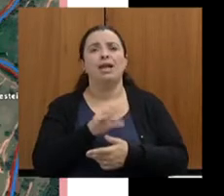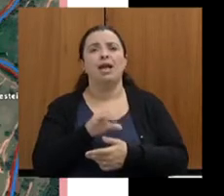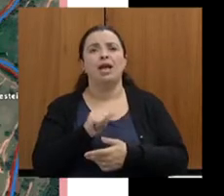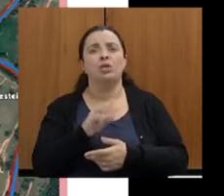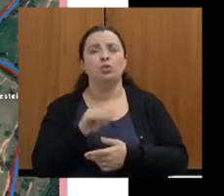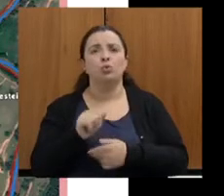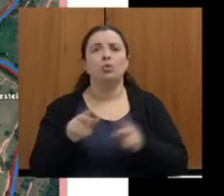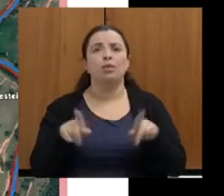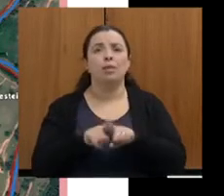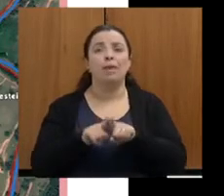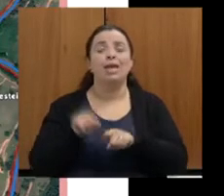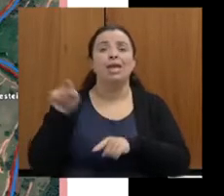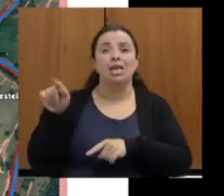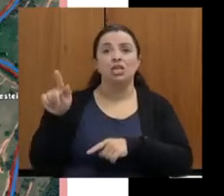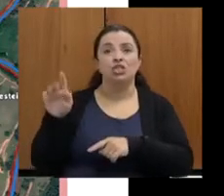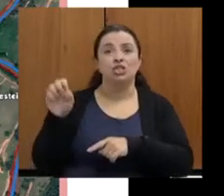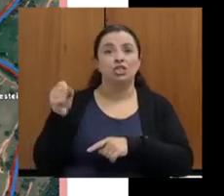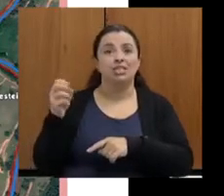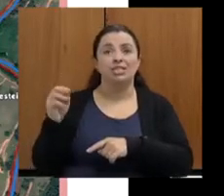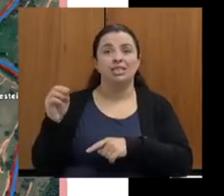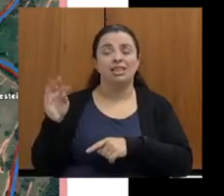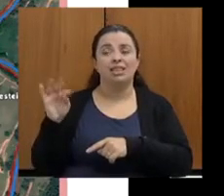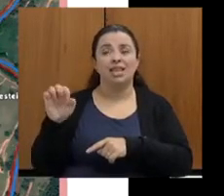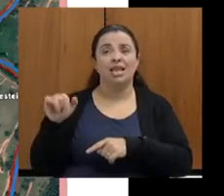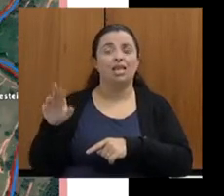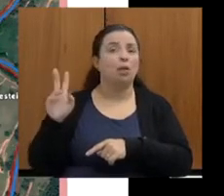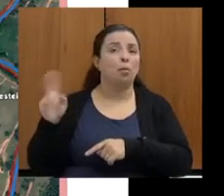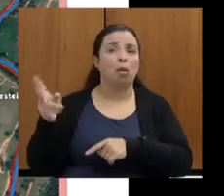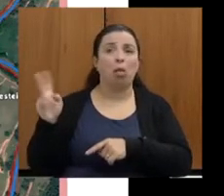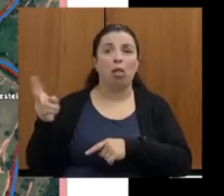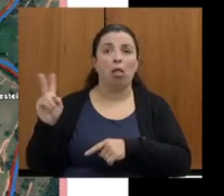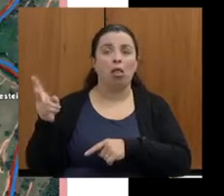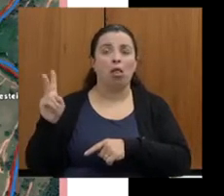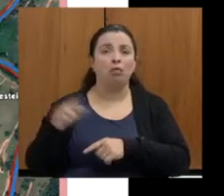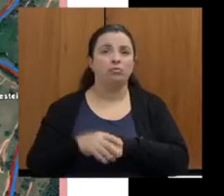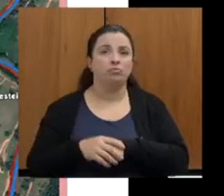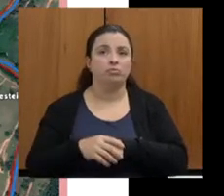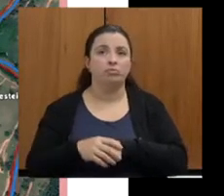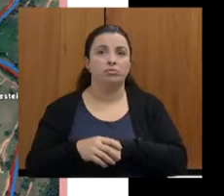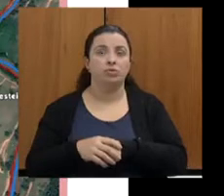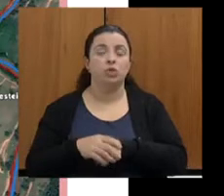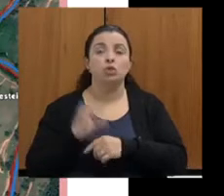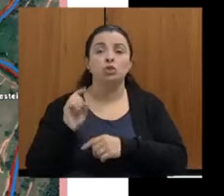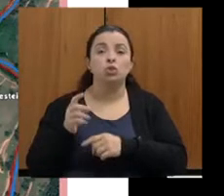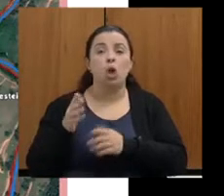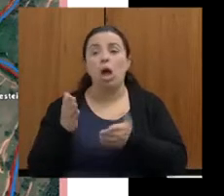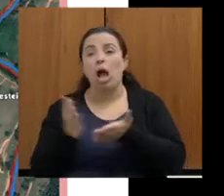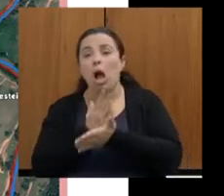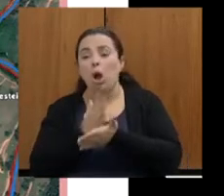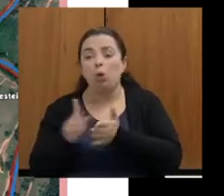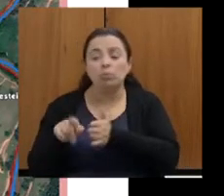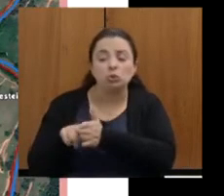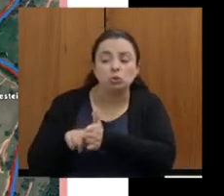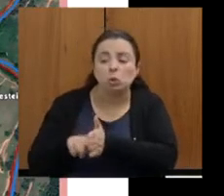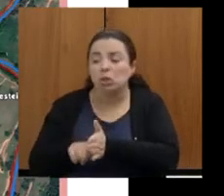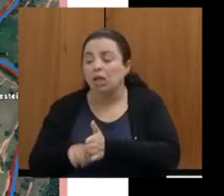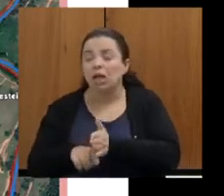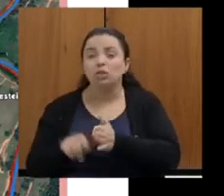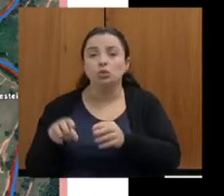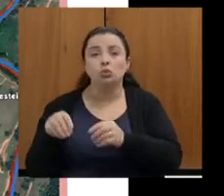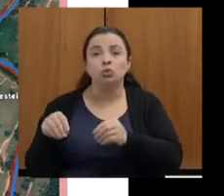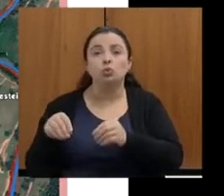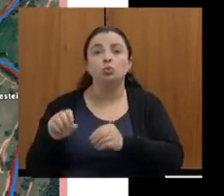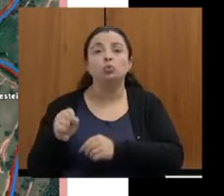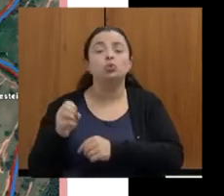do mesmo jeito só fizer algumas sondagens no solo e nada mais isso não quer dizer é muito importante falar isso que esteja tudo